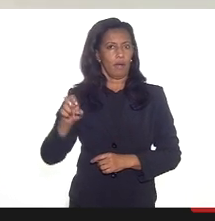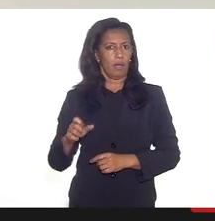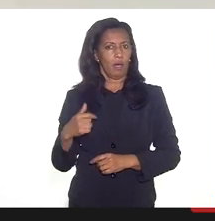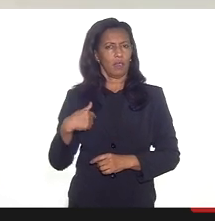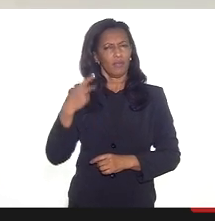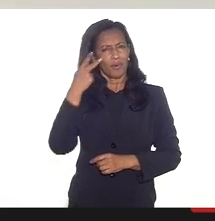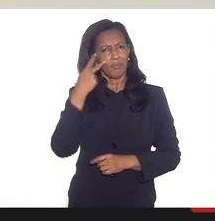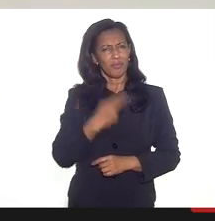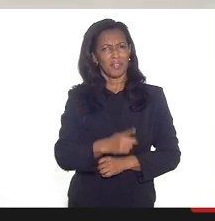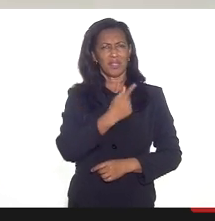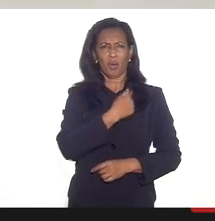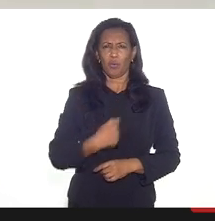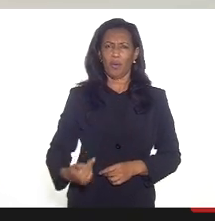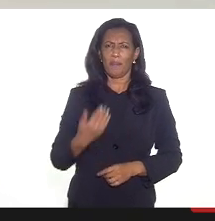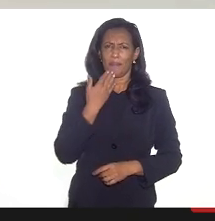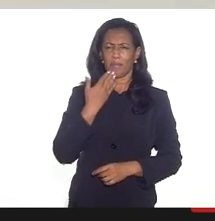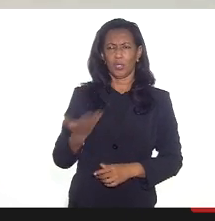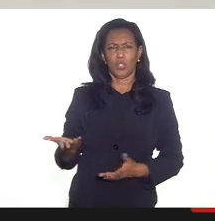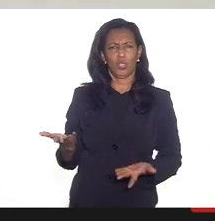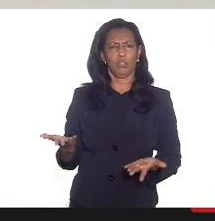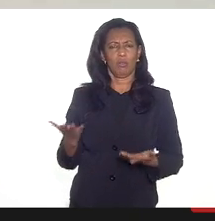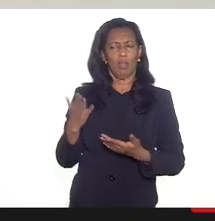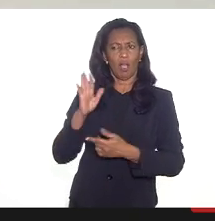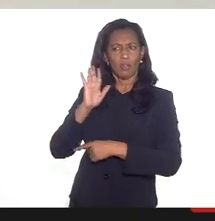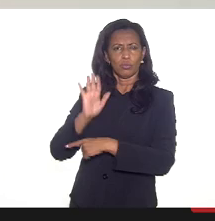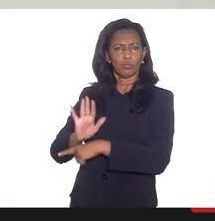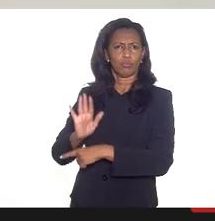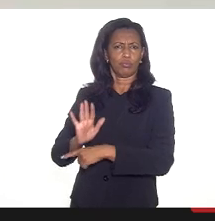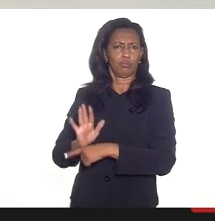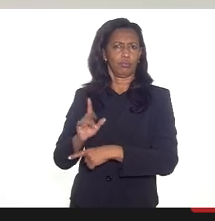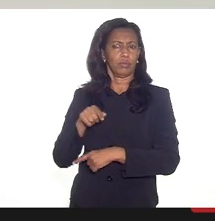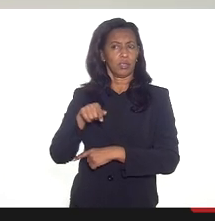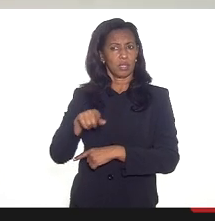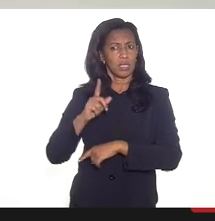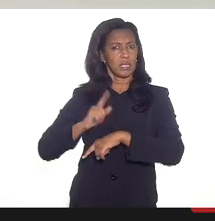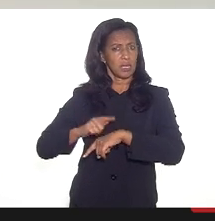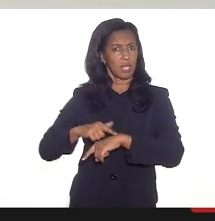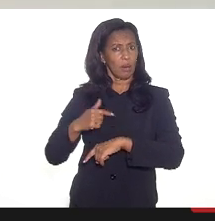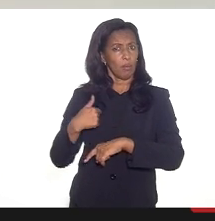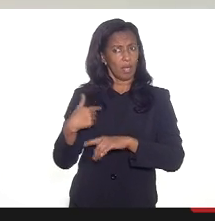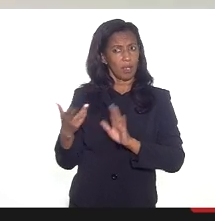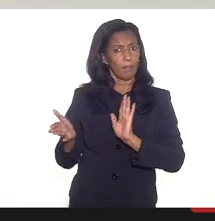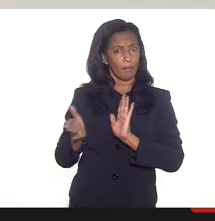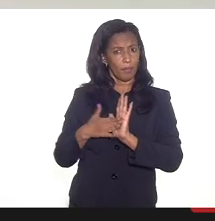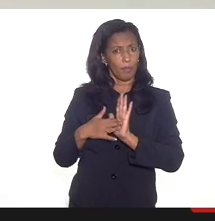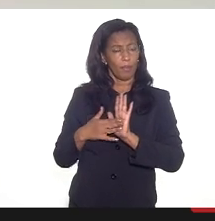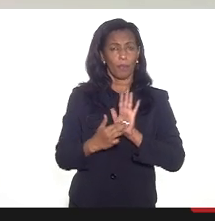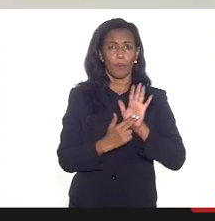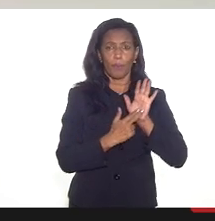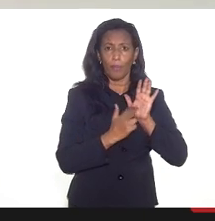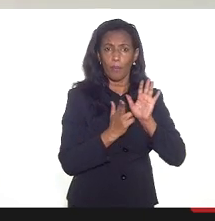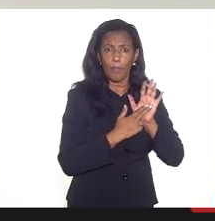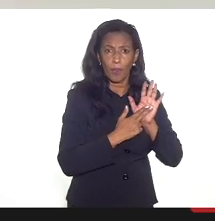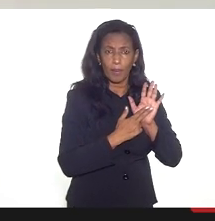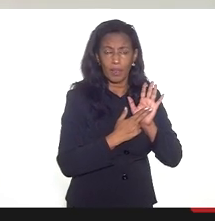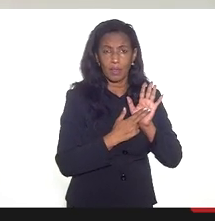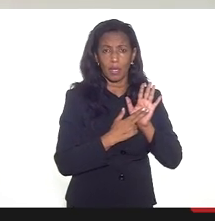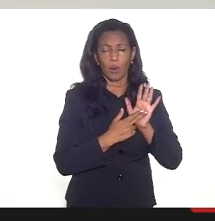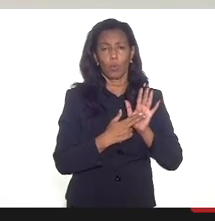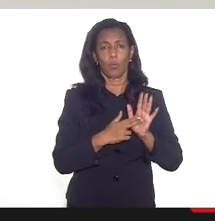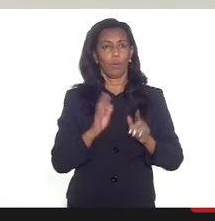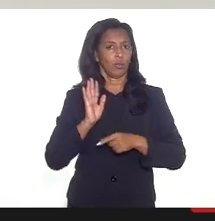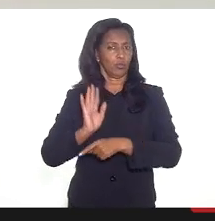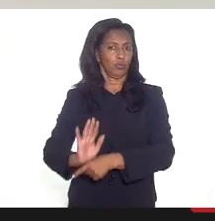governador pedindo providências em relação ao feminicídio. Nessa ocasião, ele prometeu um pacto de enfrentamento à violência contra a mulher.